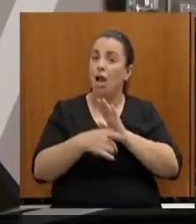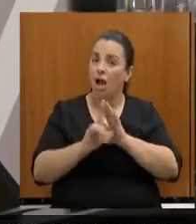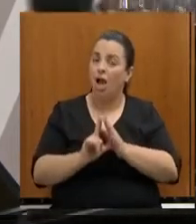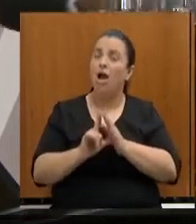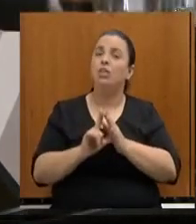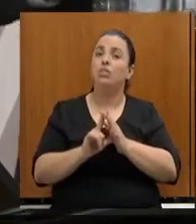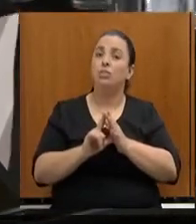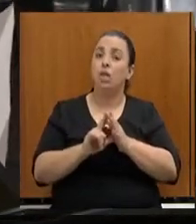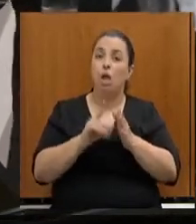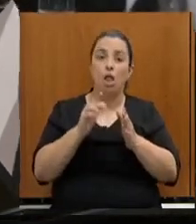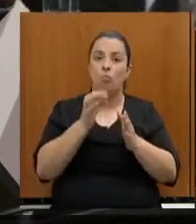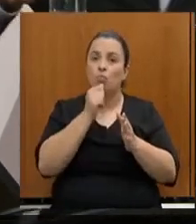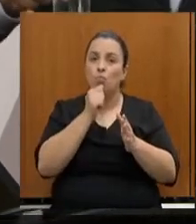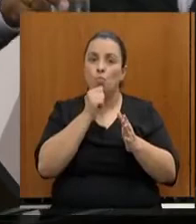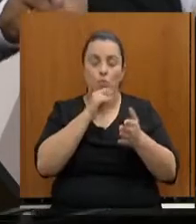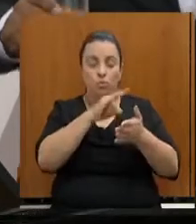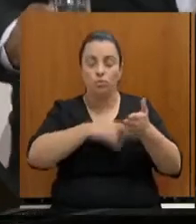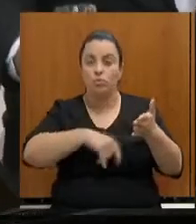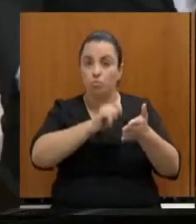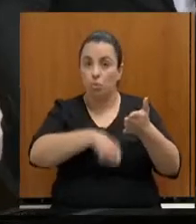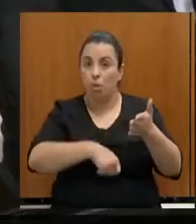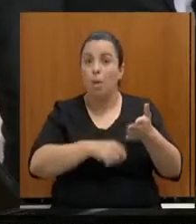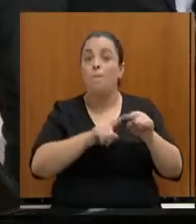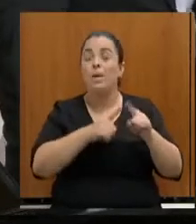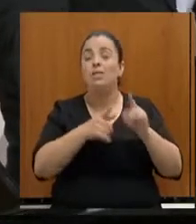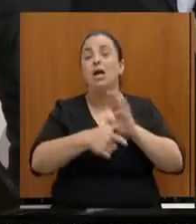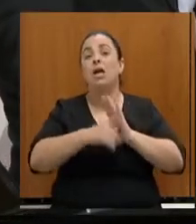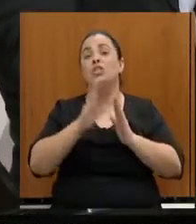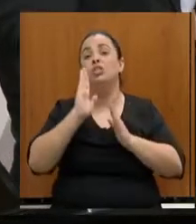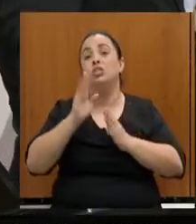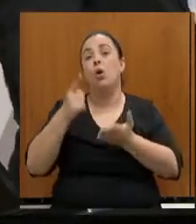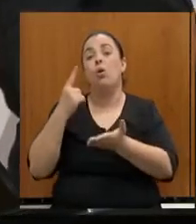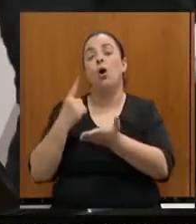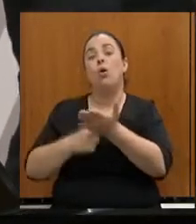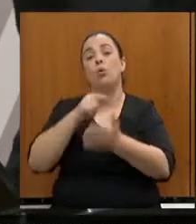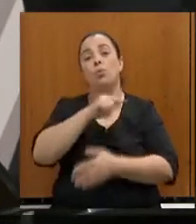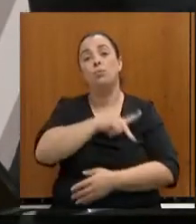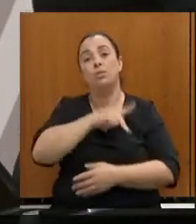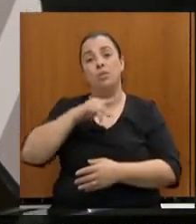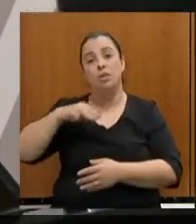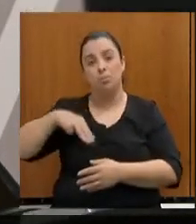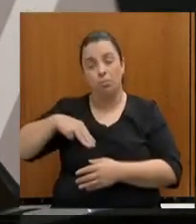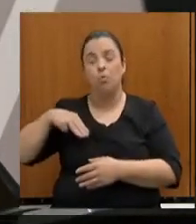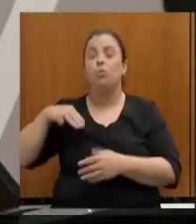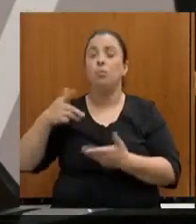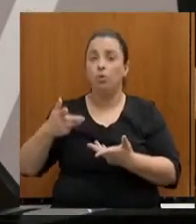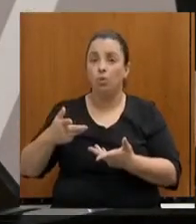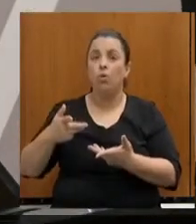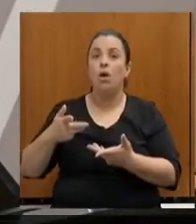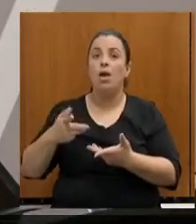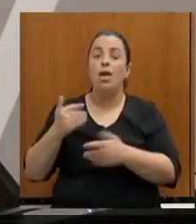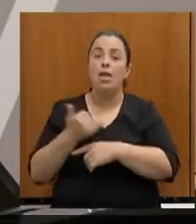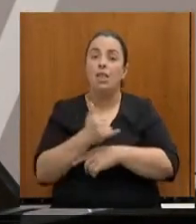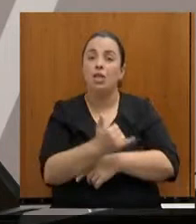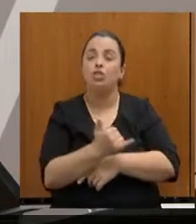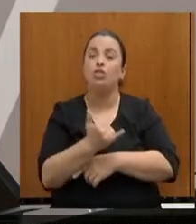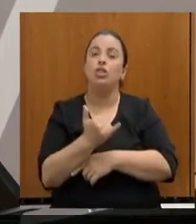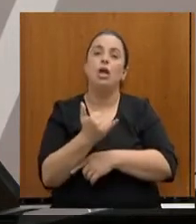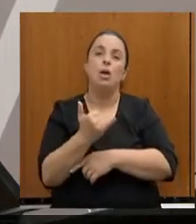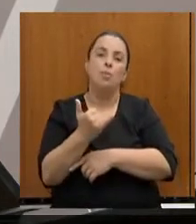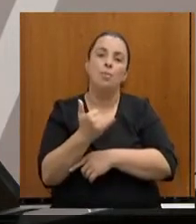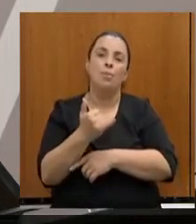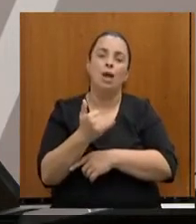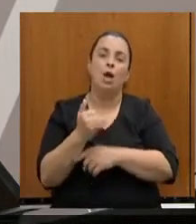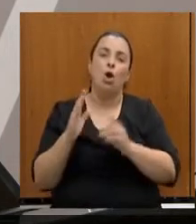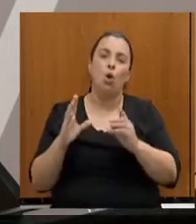assinatura o compromisso mediante um acordo com Ministério Público energia Comunidade dos Pataxós Então esse